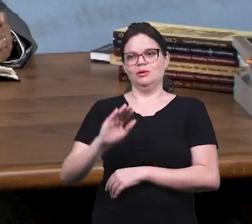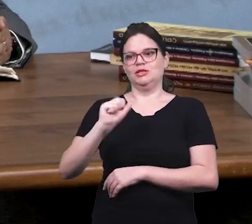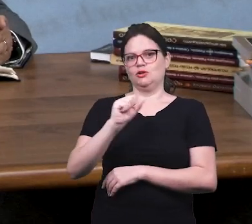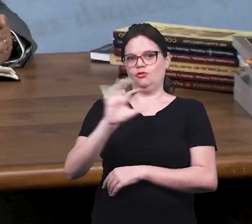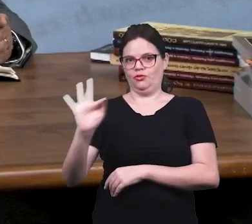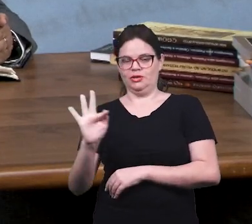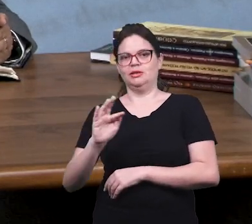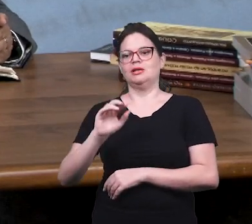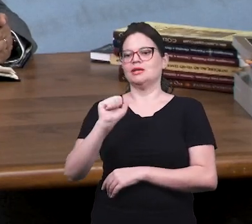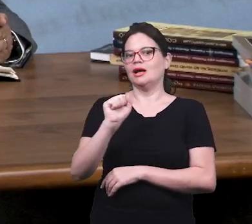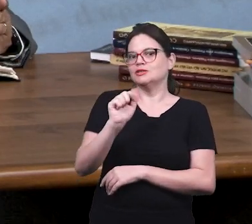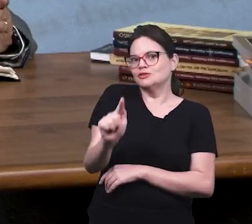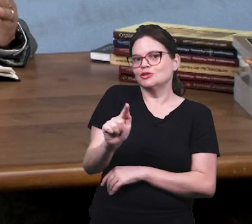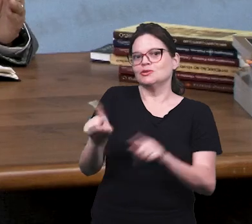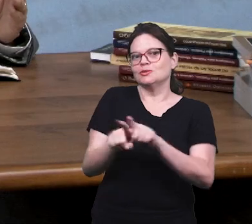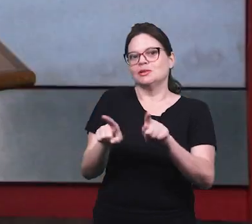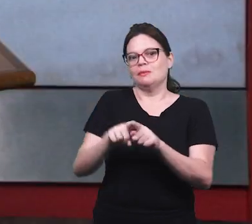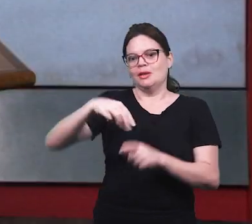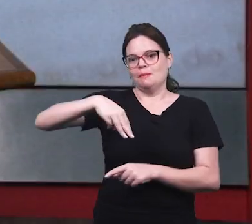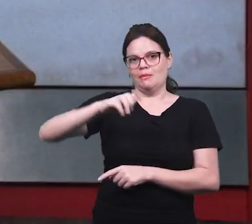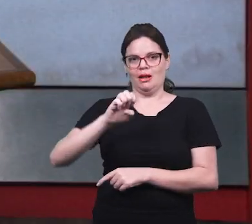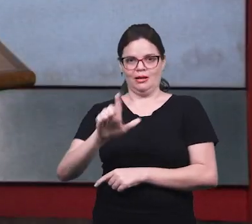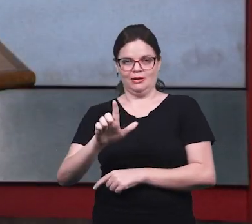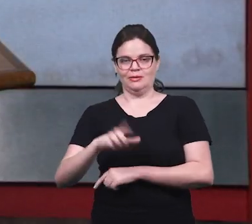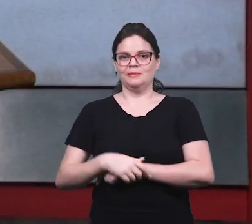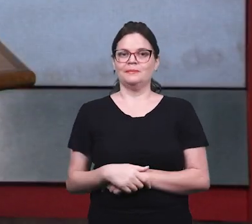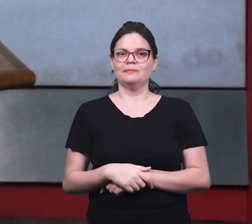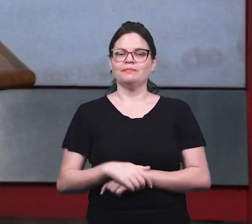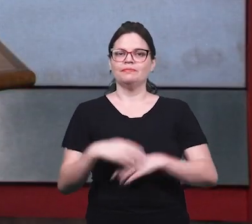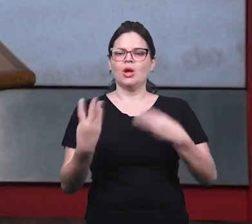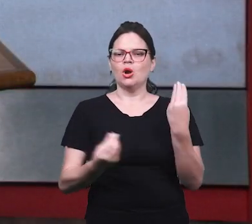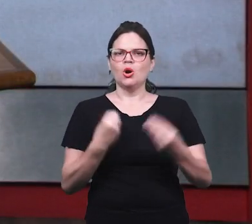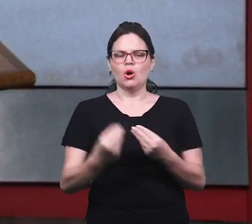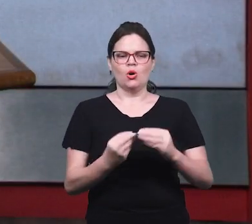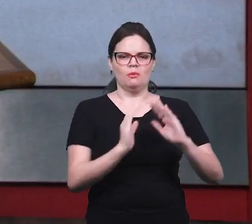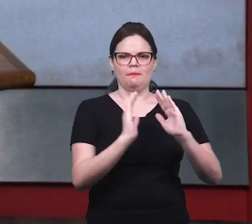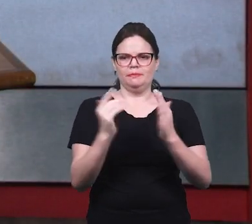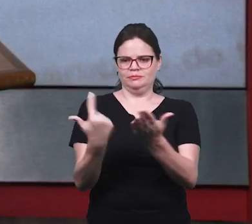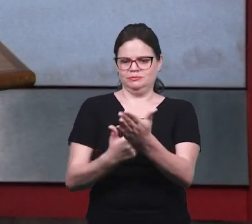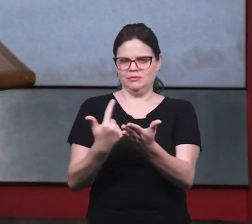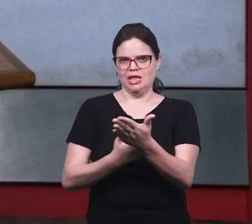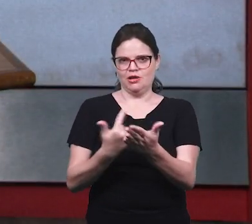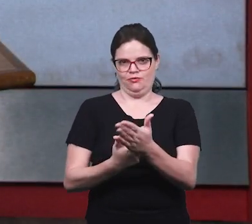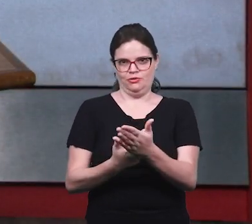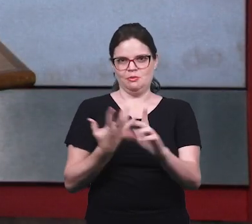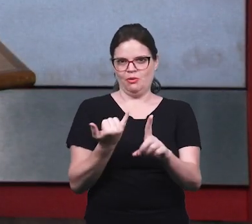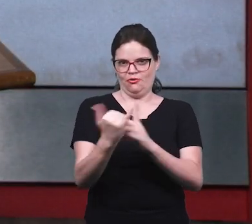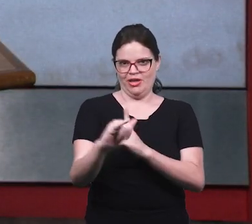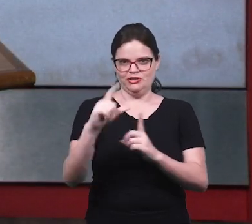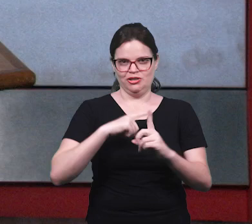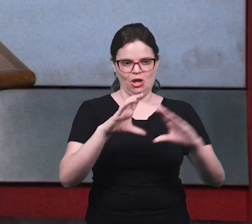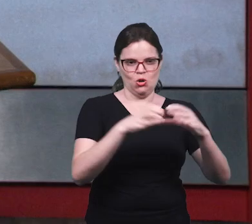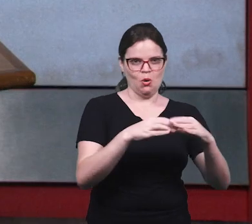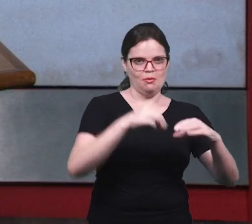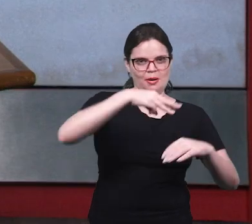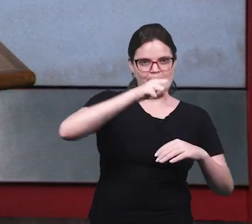e Malaquias. A separação tradicional dos 17 livros proféticos entre profetas